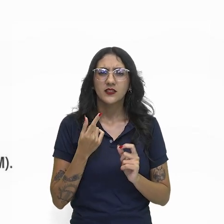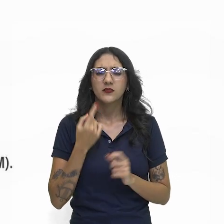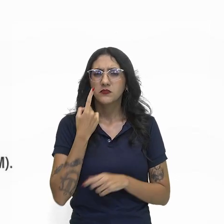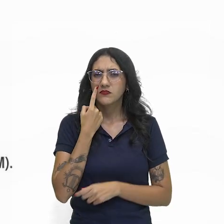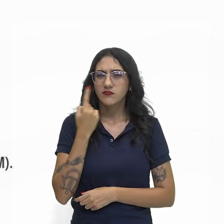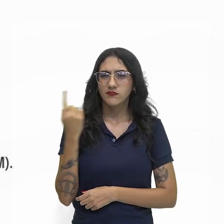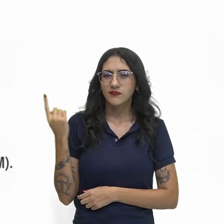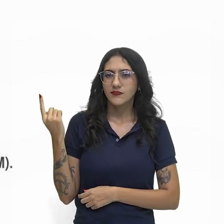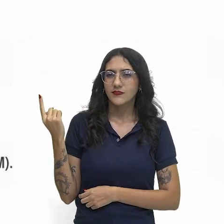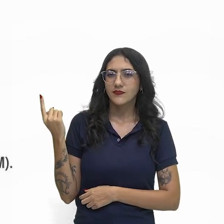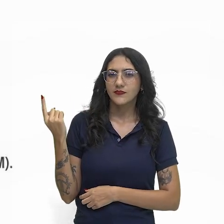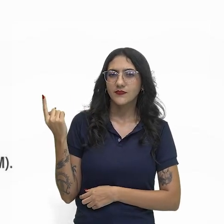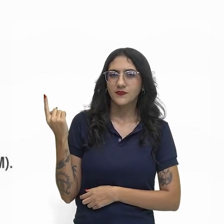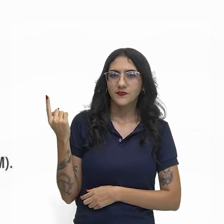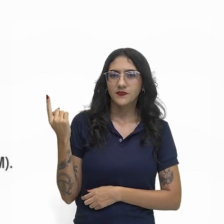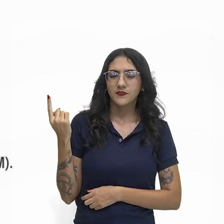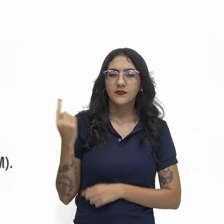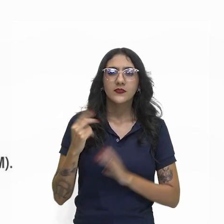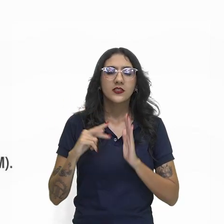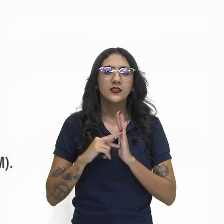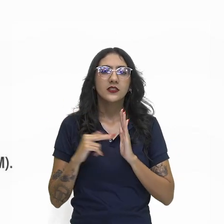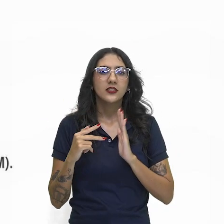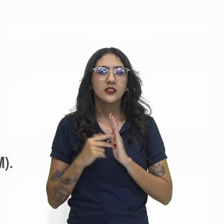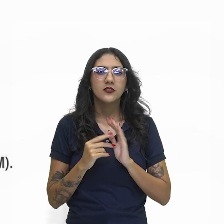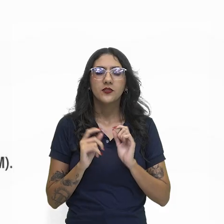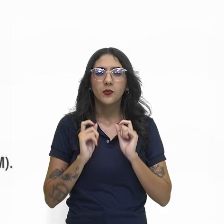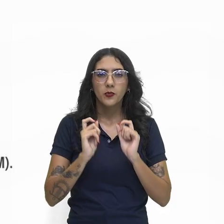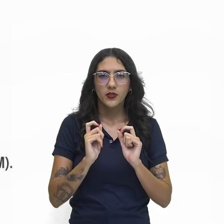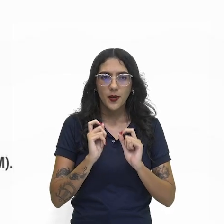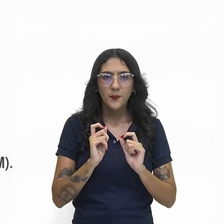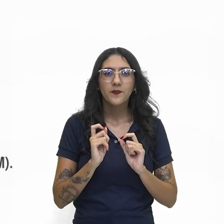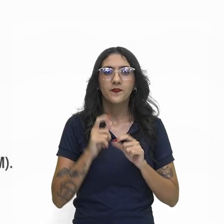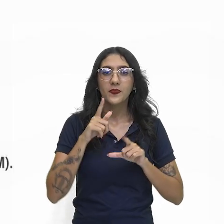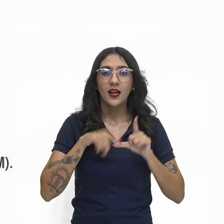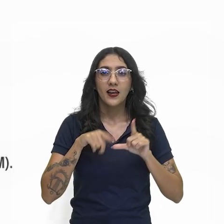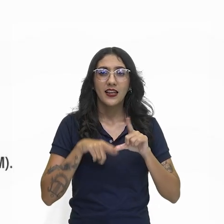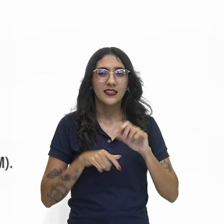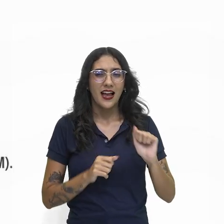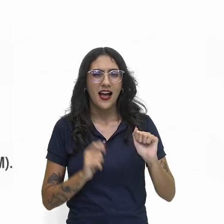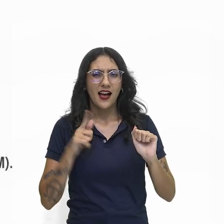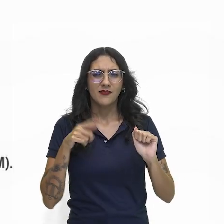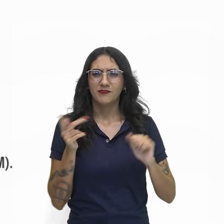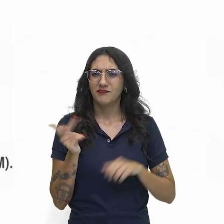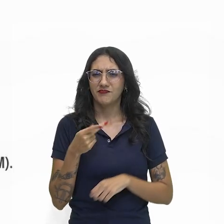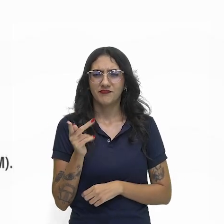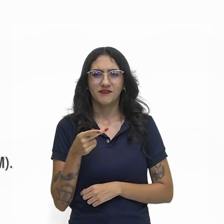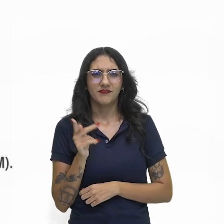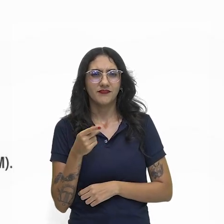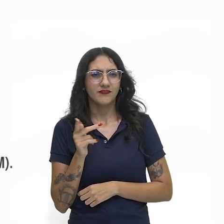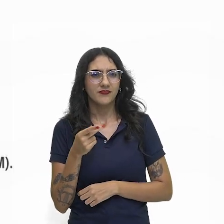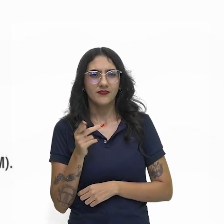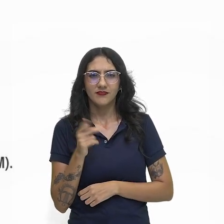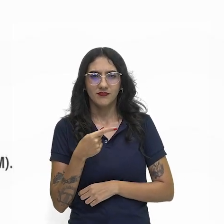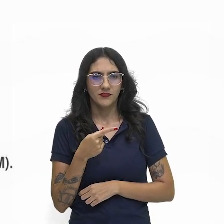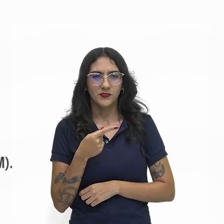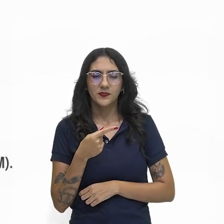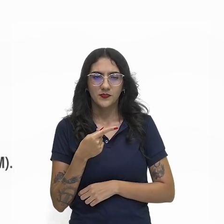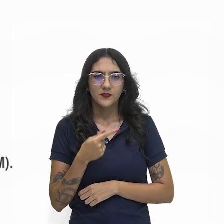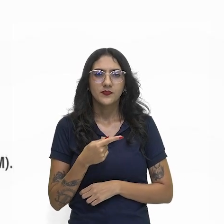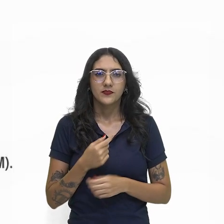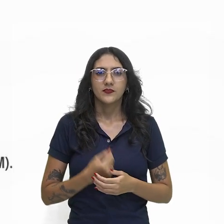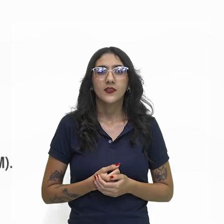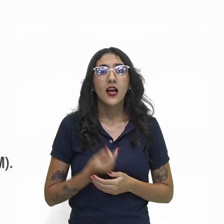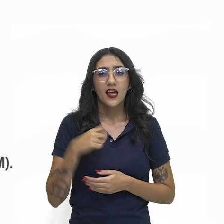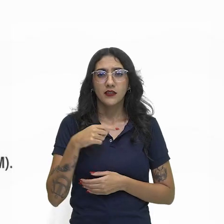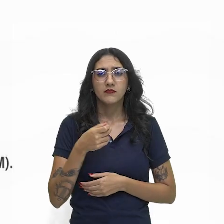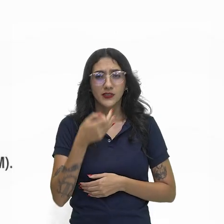grande excentricidade é o que torna a letra A falsa. A letra A não é a resposta, apesar de